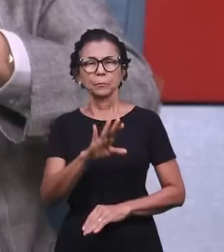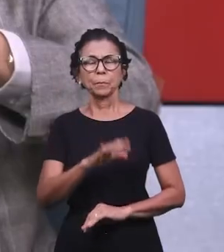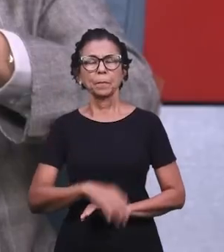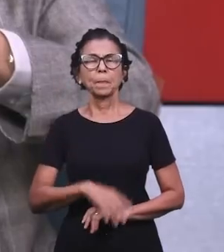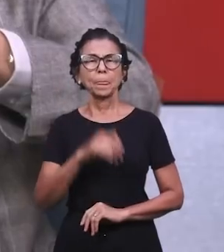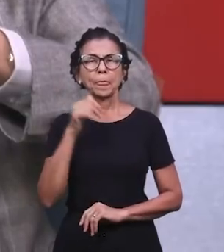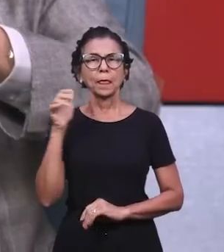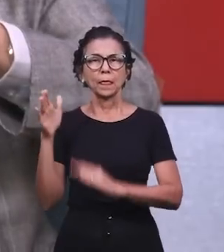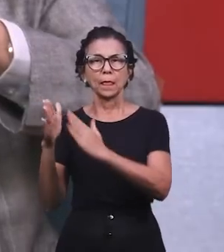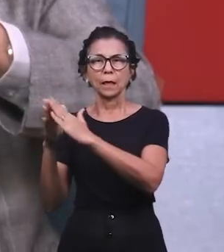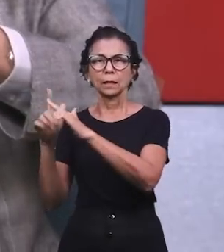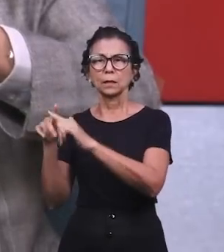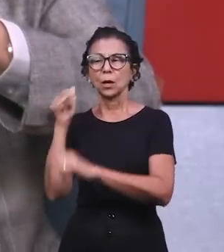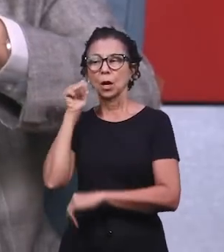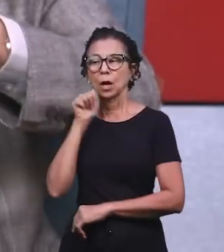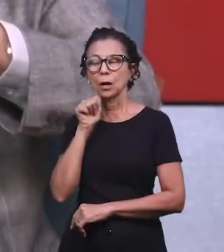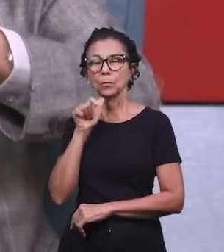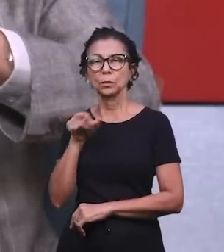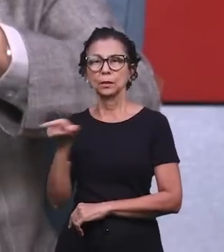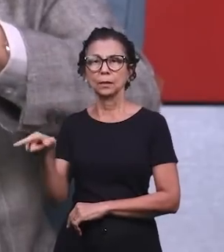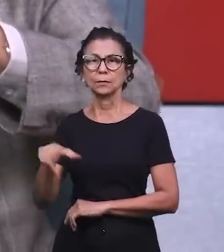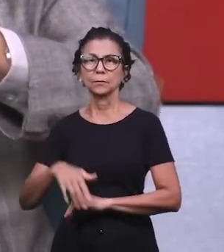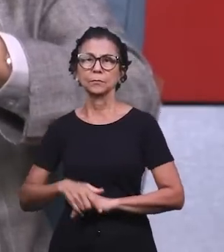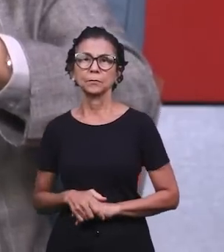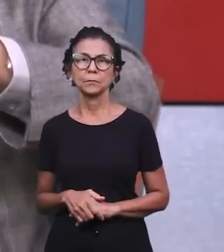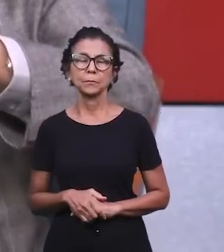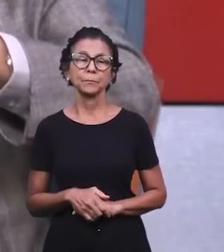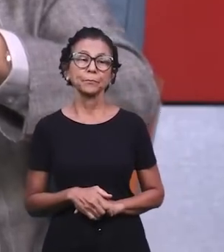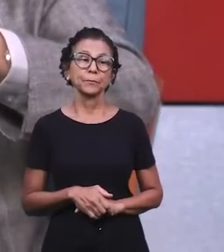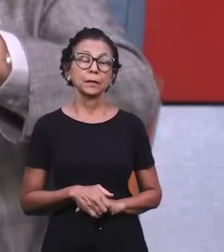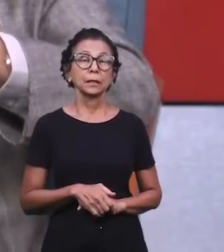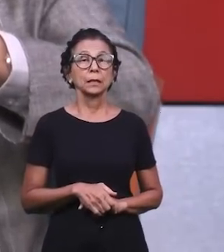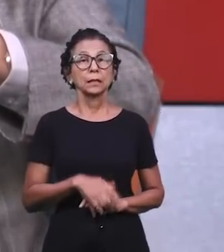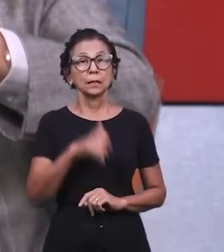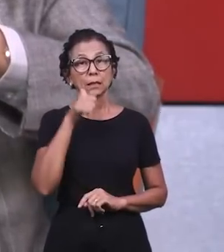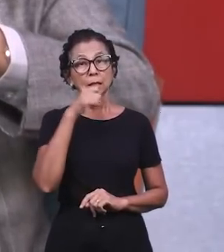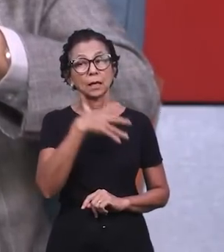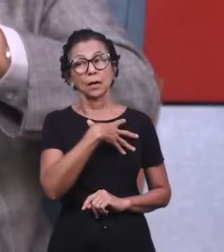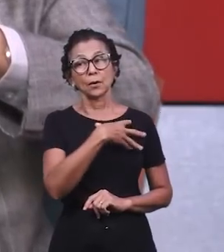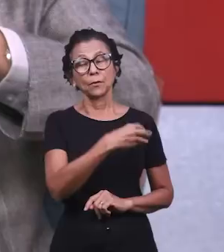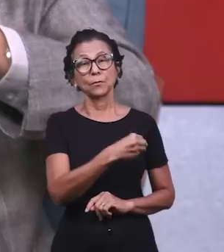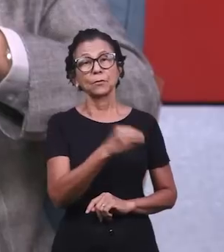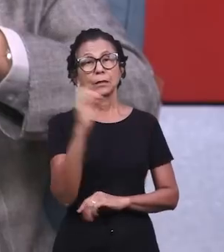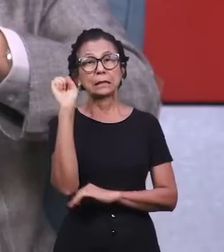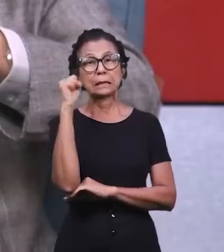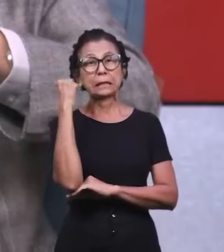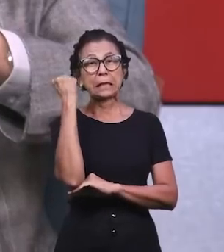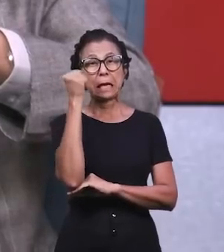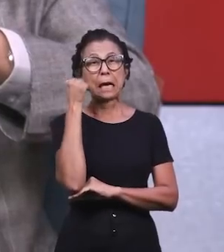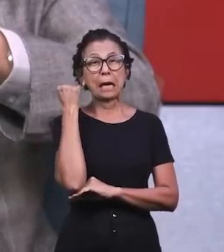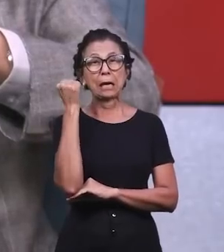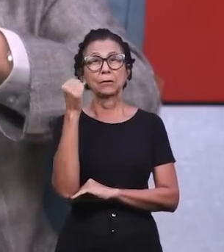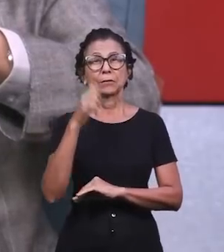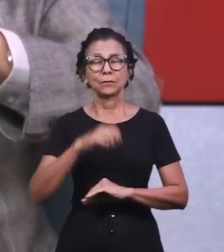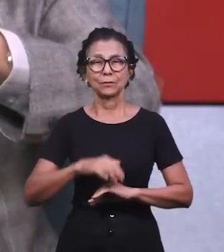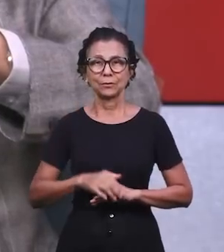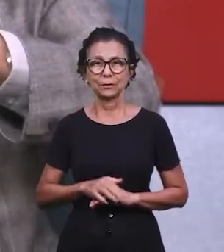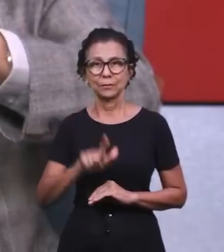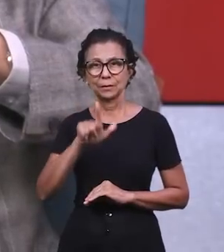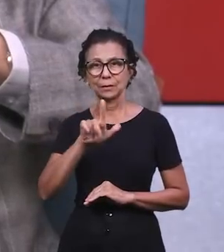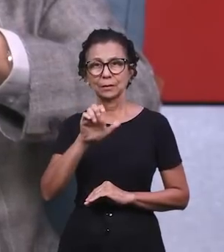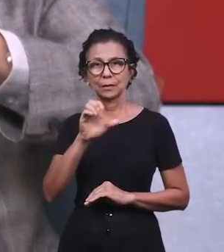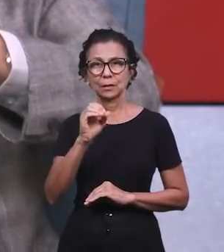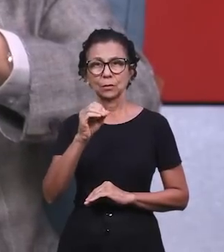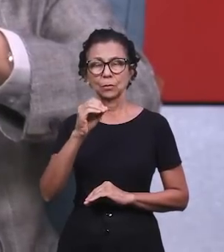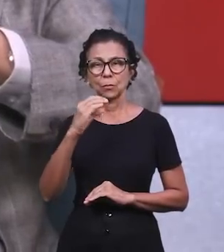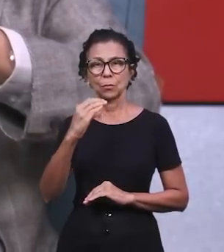igreja e a filha tinha chegado com um diagnóstico grave de leucemia. A filha estava em